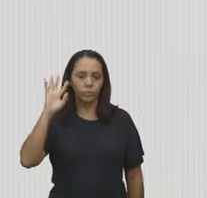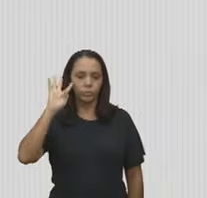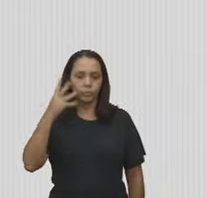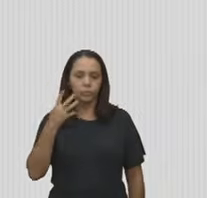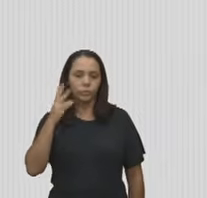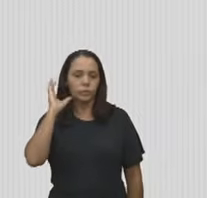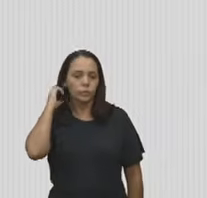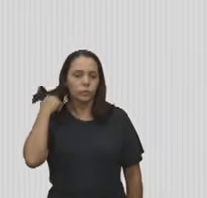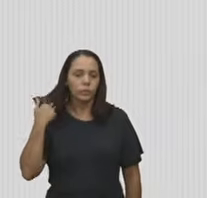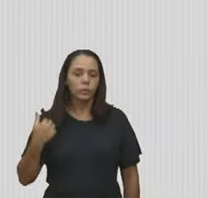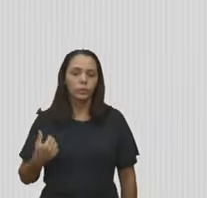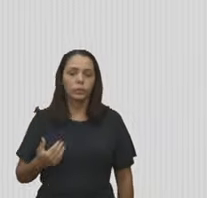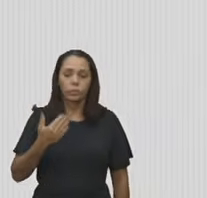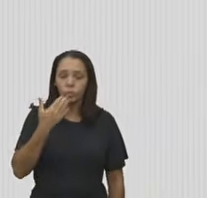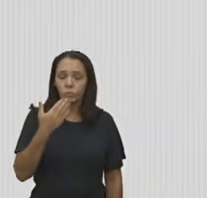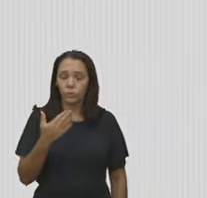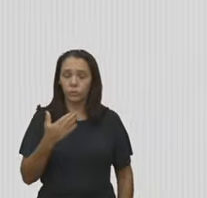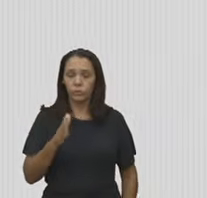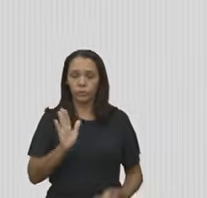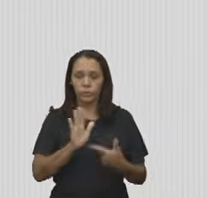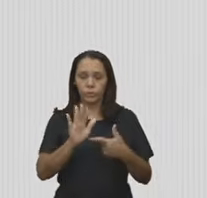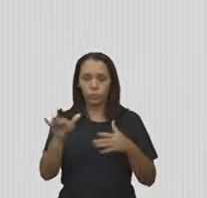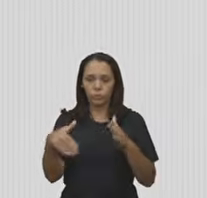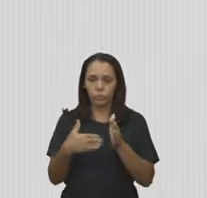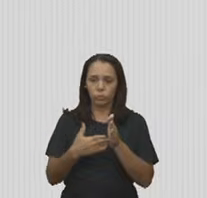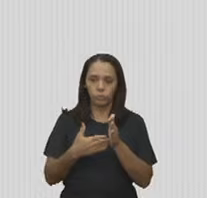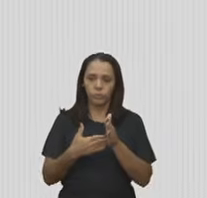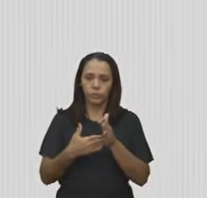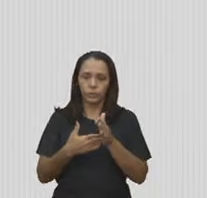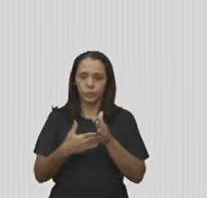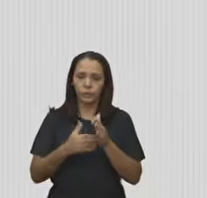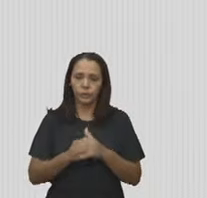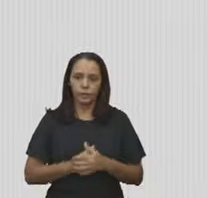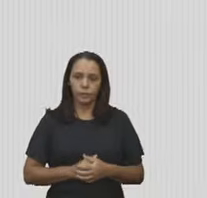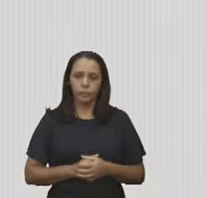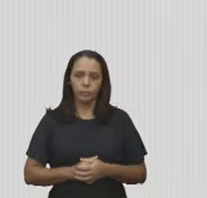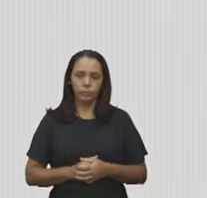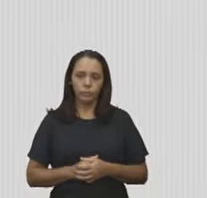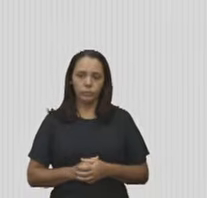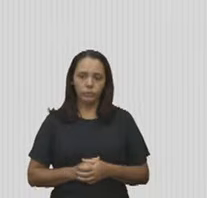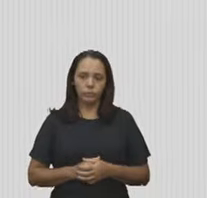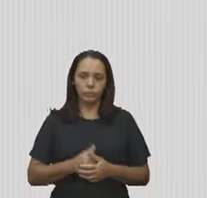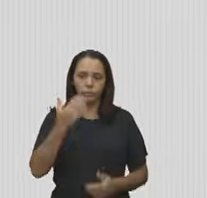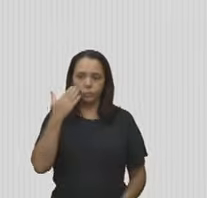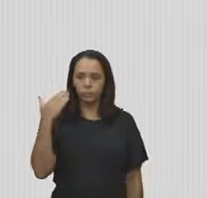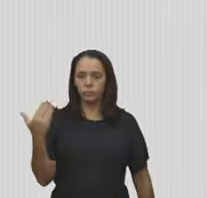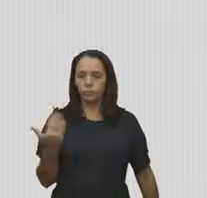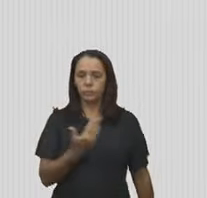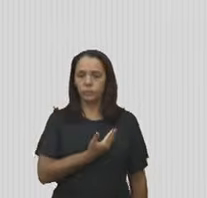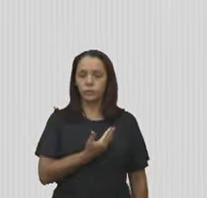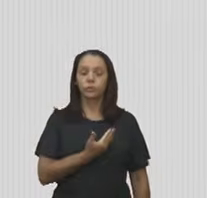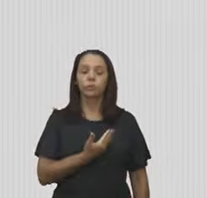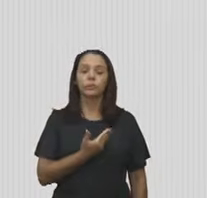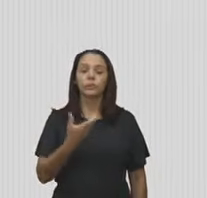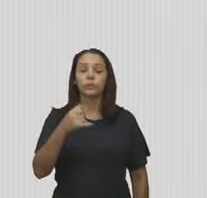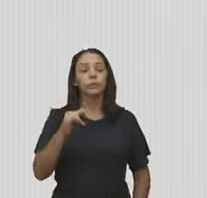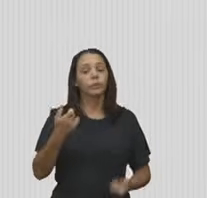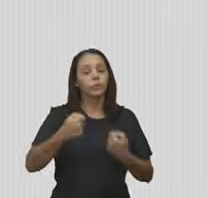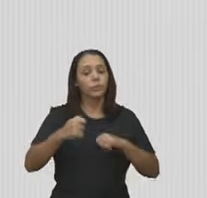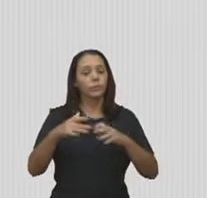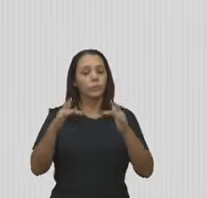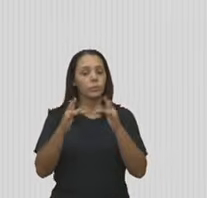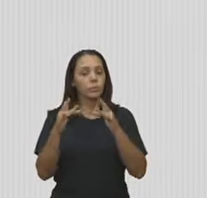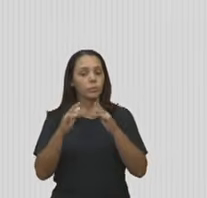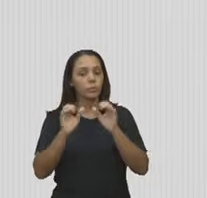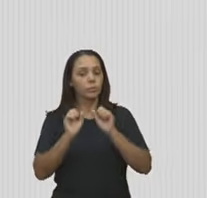vai. E aí pedir para a técnica, por gentileza, colocar o último slide, que aí tem todos os nossos dados. Se você precisar de alguma coisa, você pode entrar em